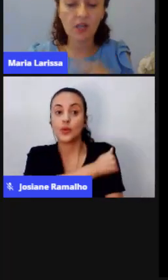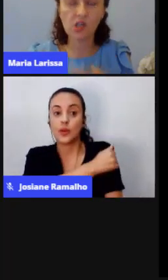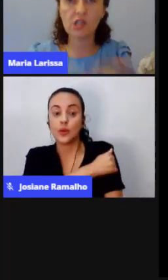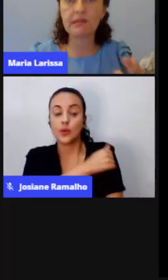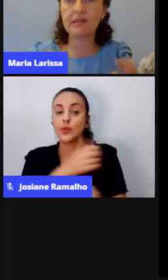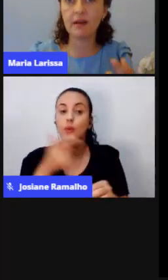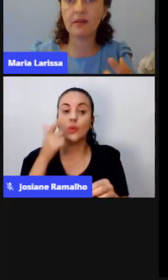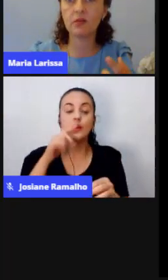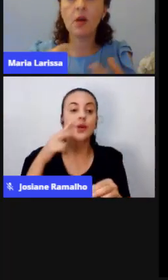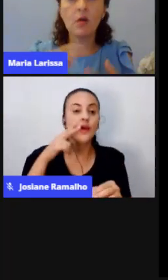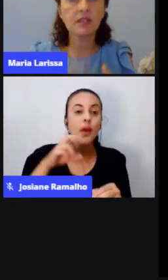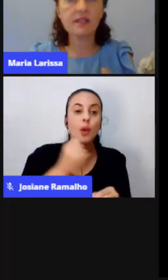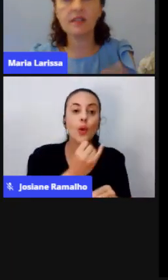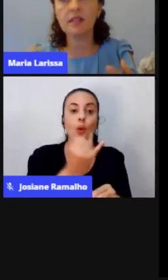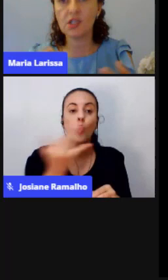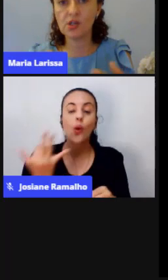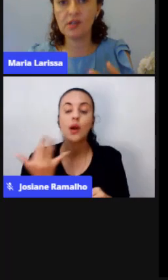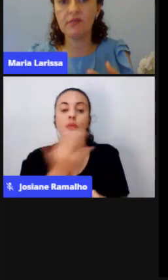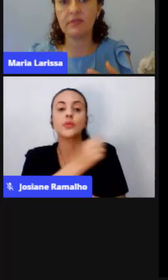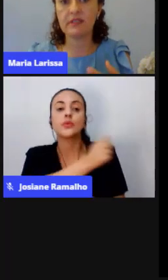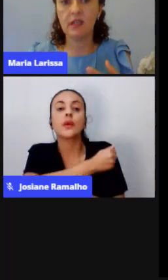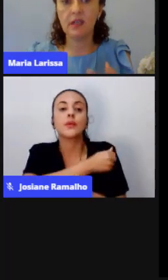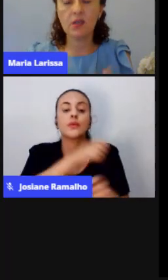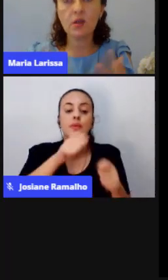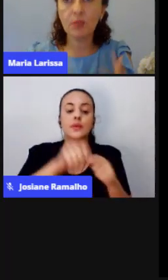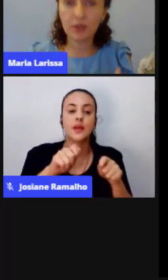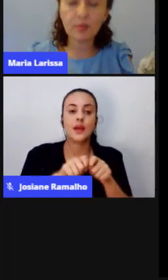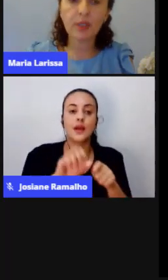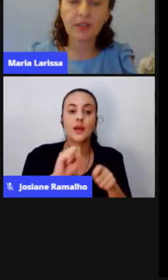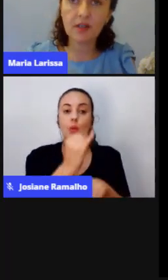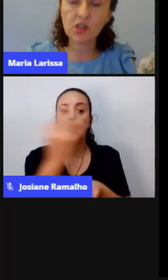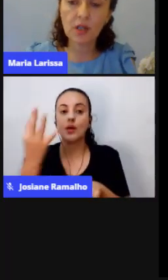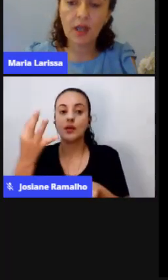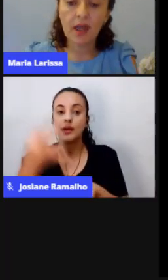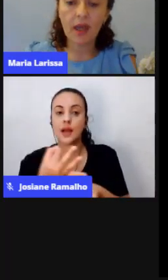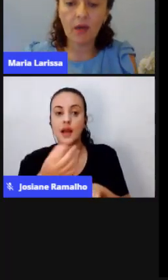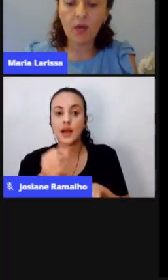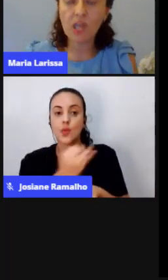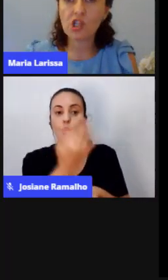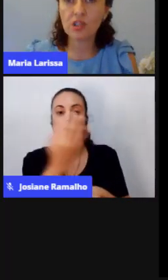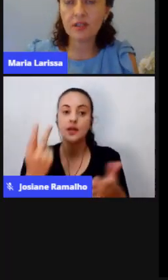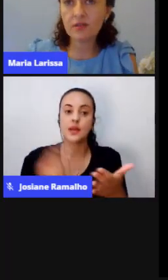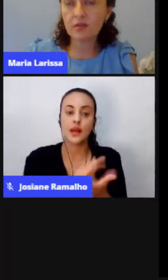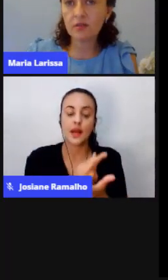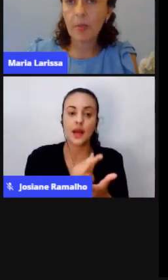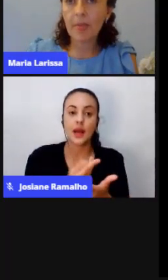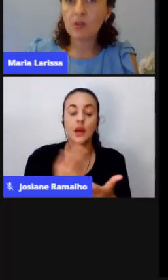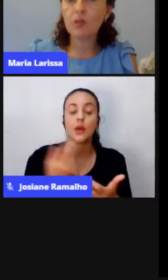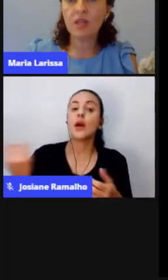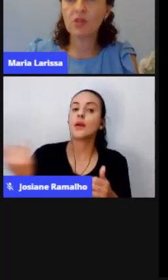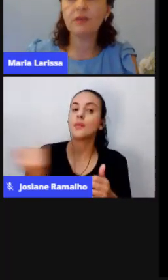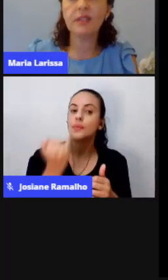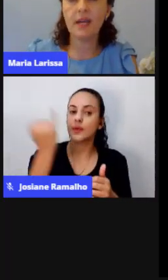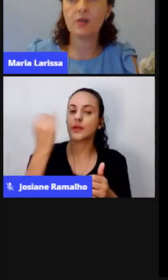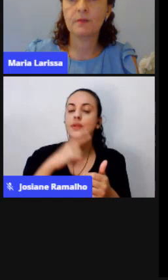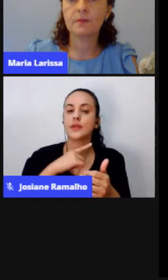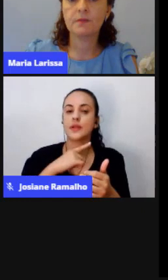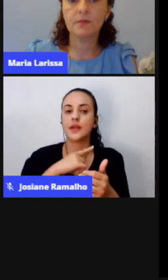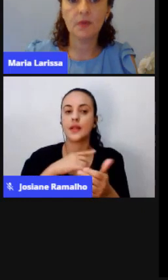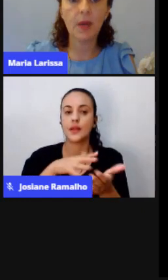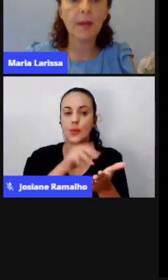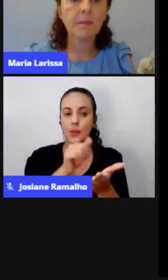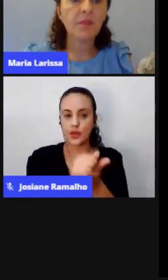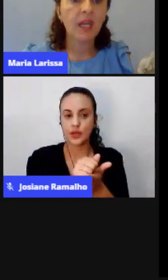a porcentagem de acerto, quantas tentativas. Isso é muito importante, é o registro de uma